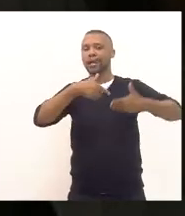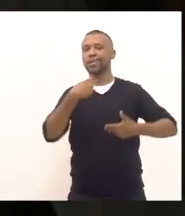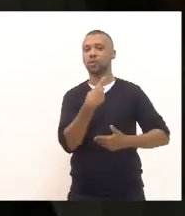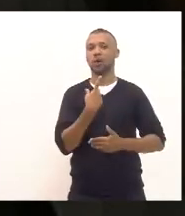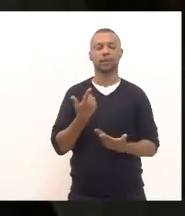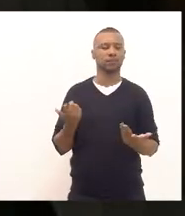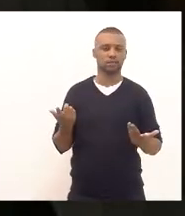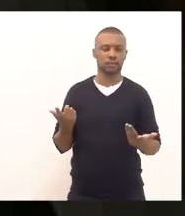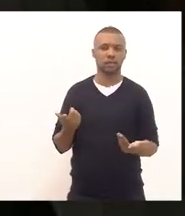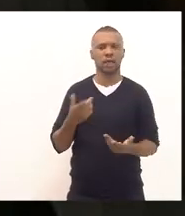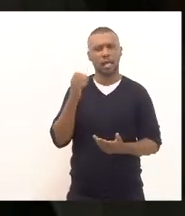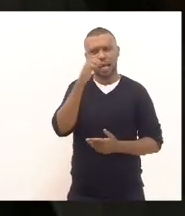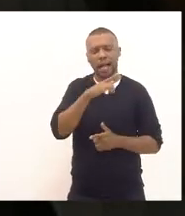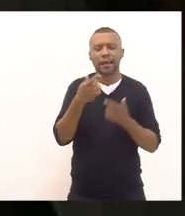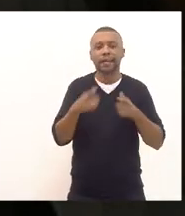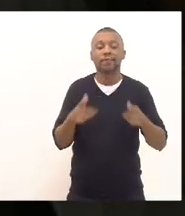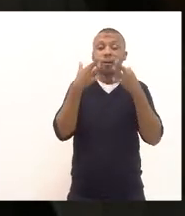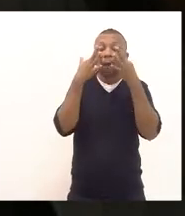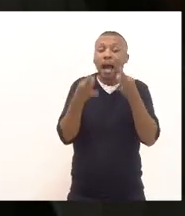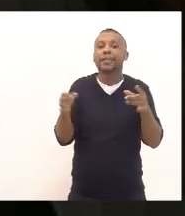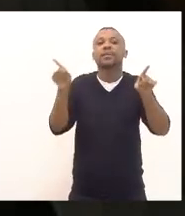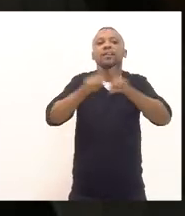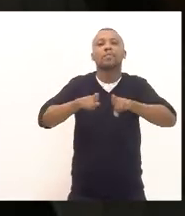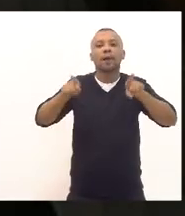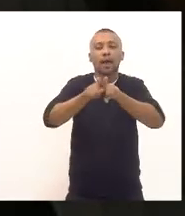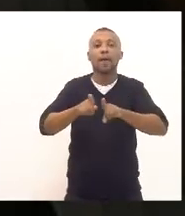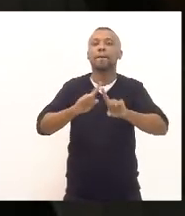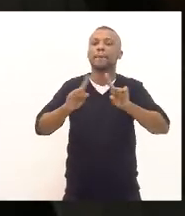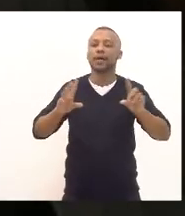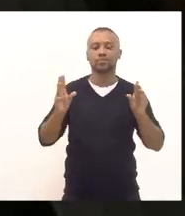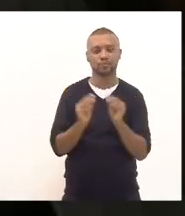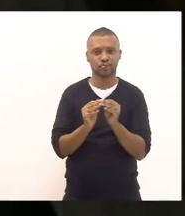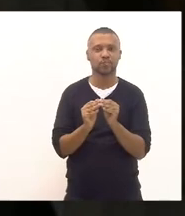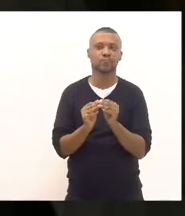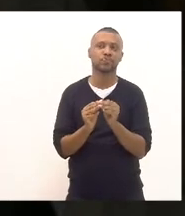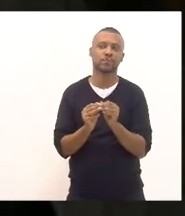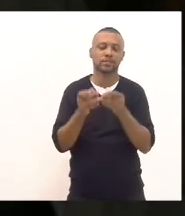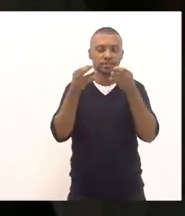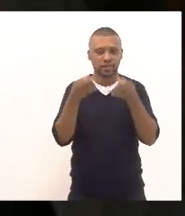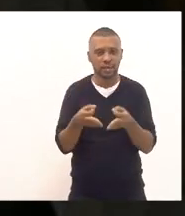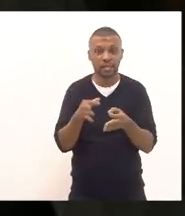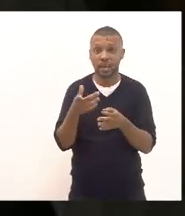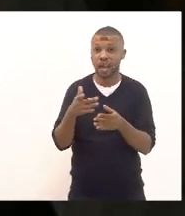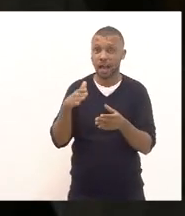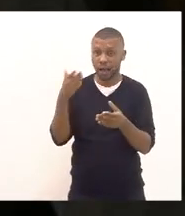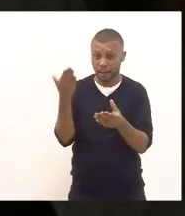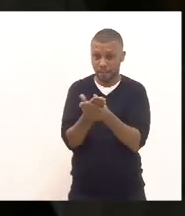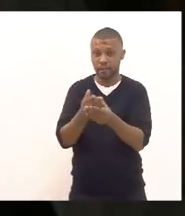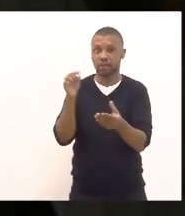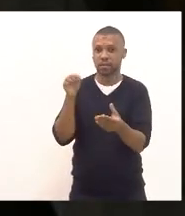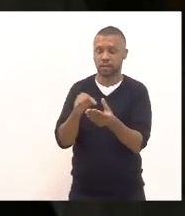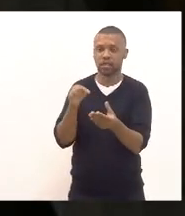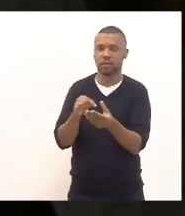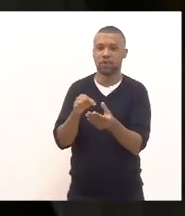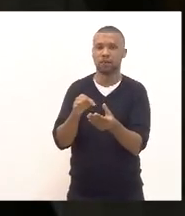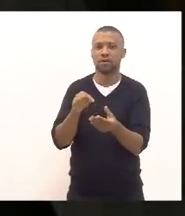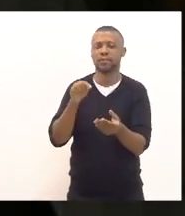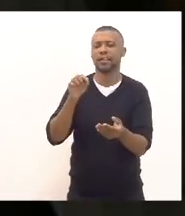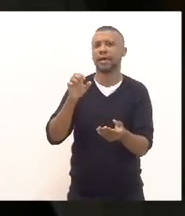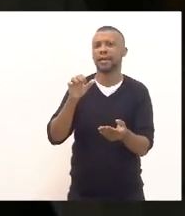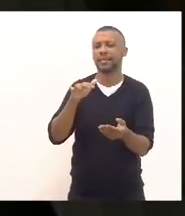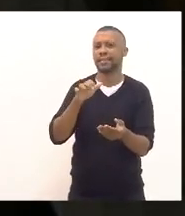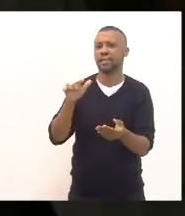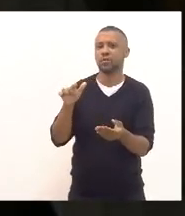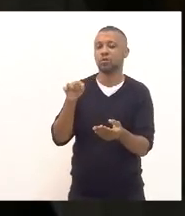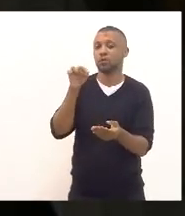é gravíssimo e chamou muita atenção também mas negativamente o fato de que a representação da enel